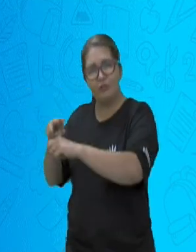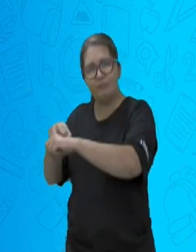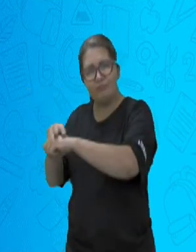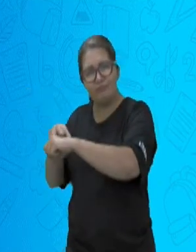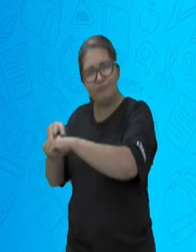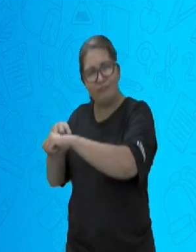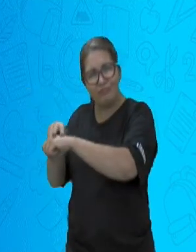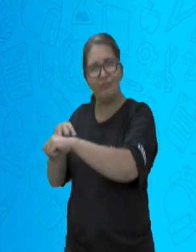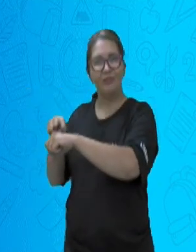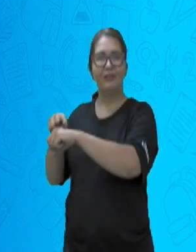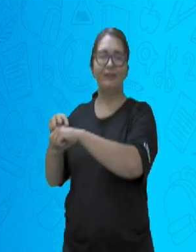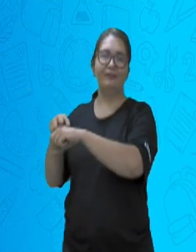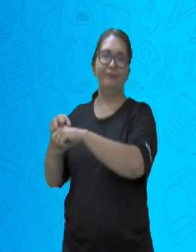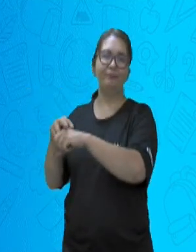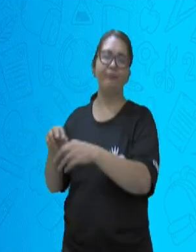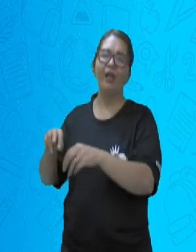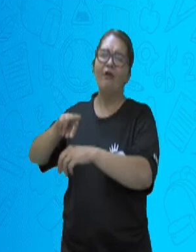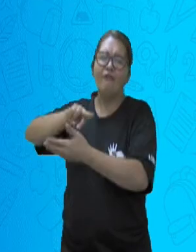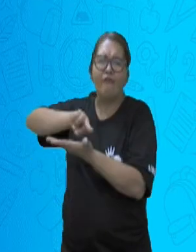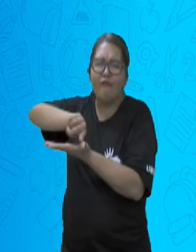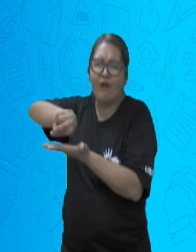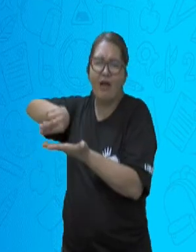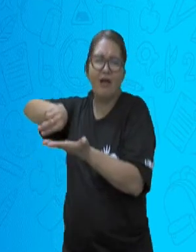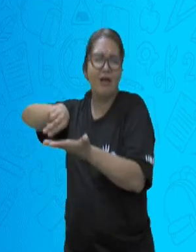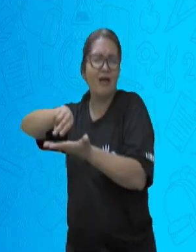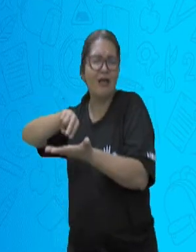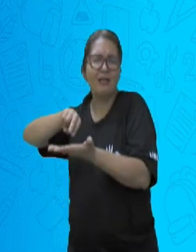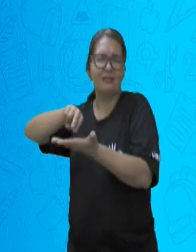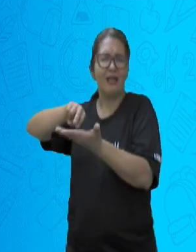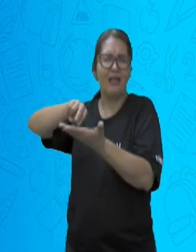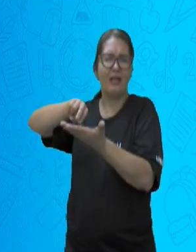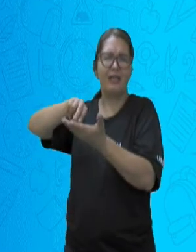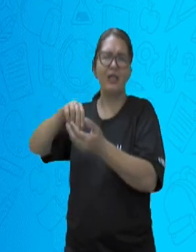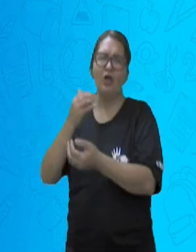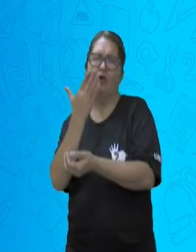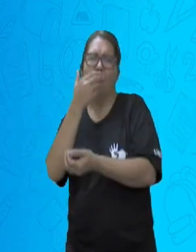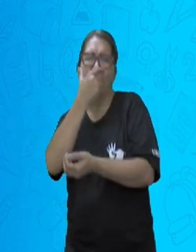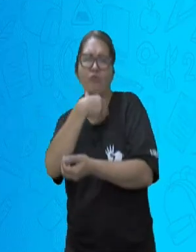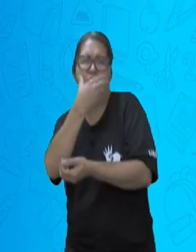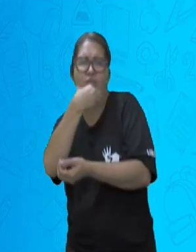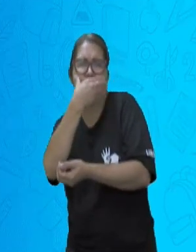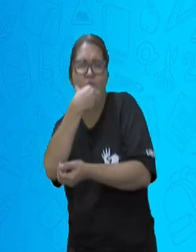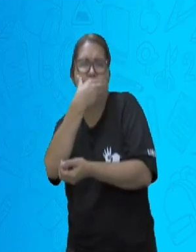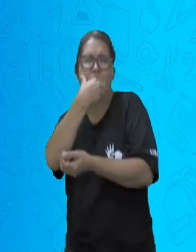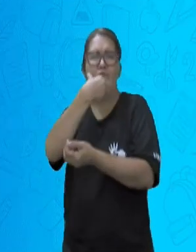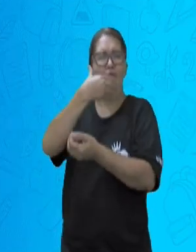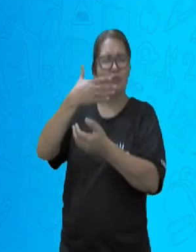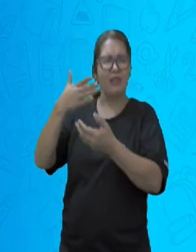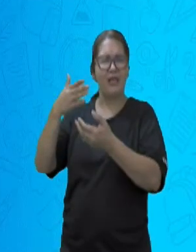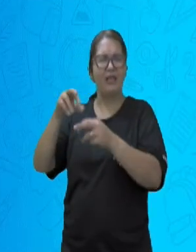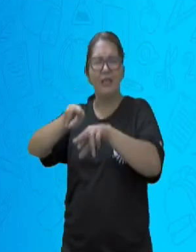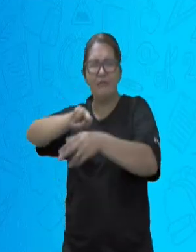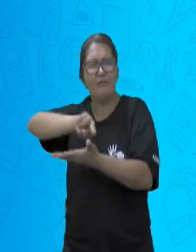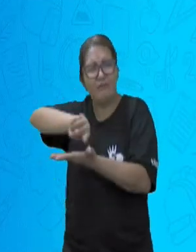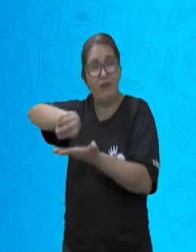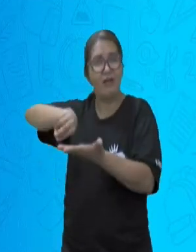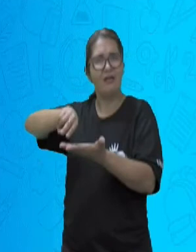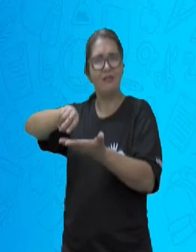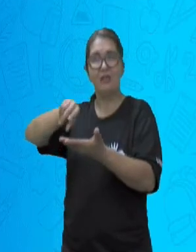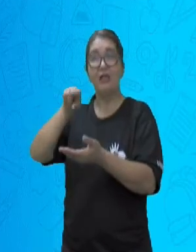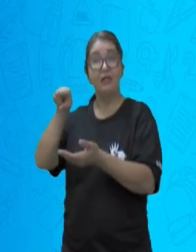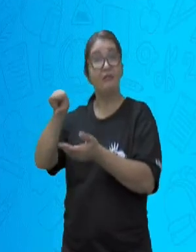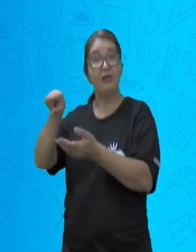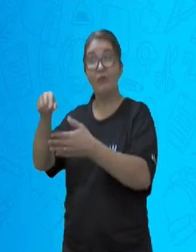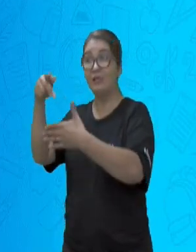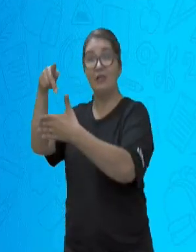tem como exemplo folhas, raízes, os caules, os frutos. Então, vamos imaginar aqui, eles são fontes de